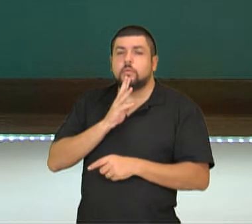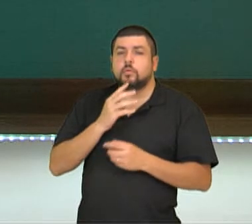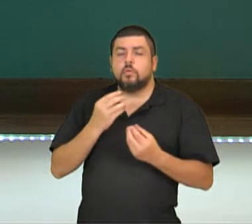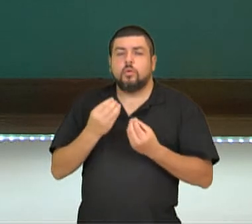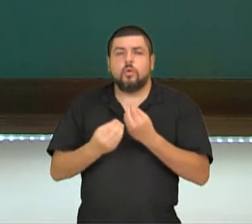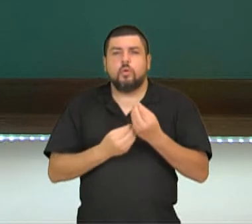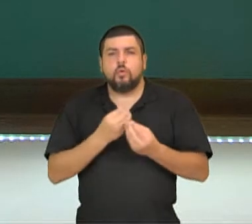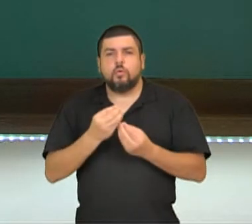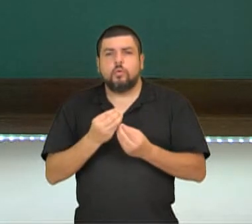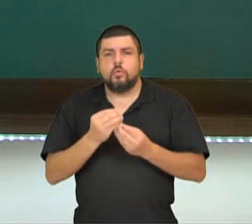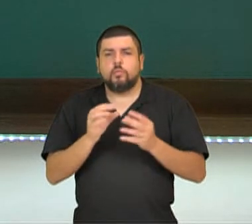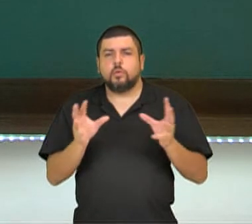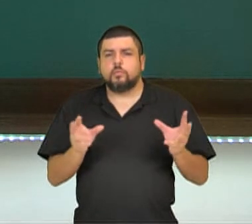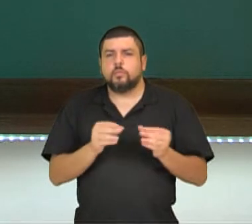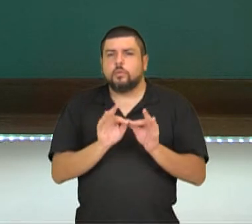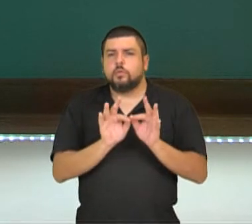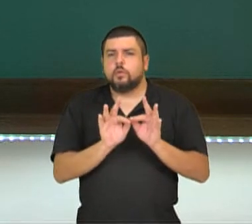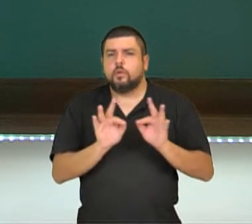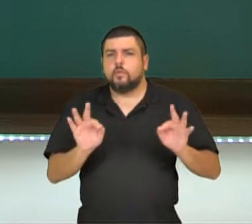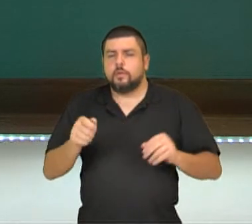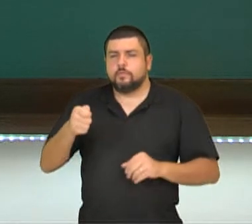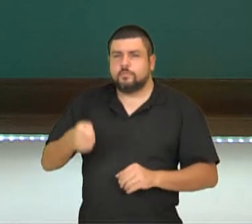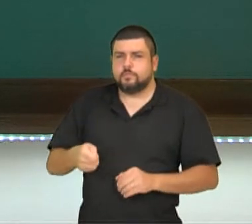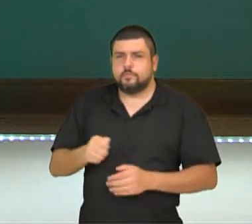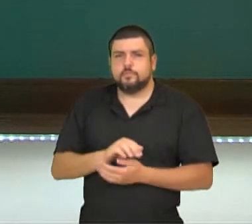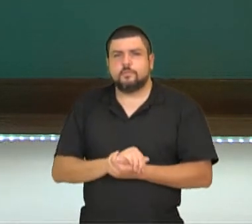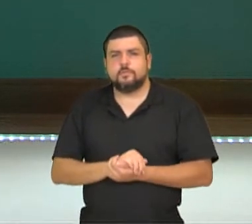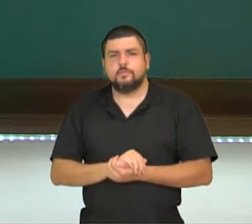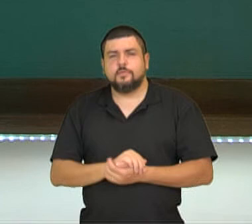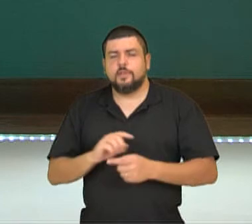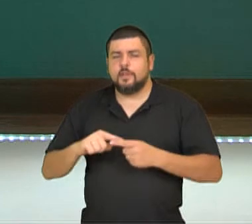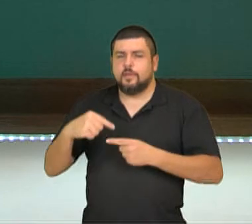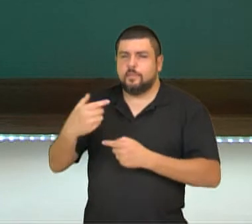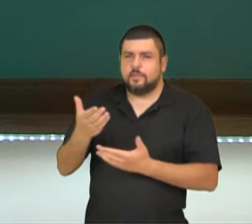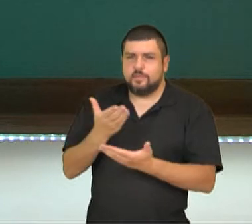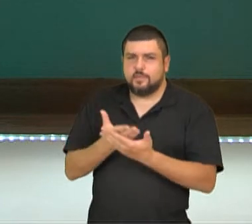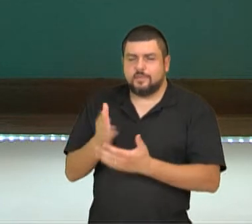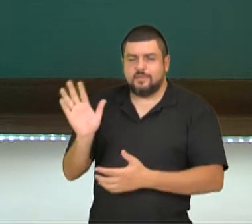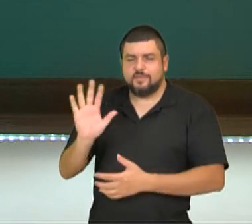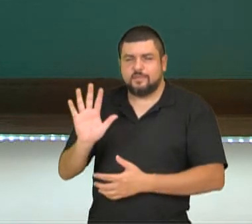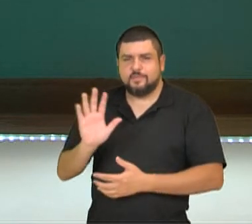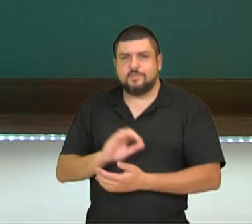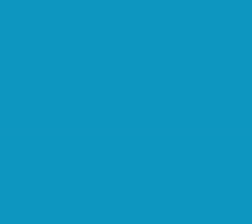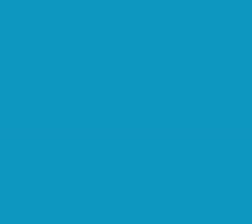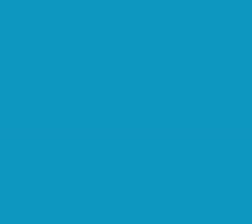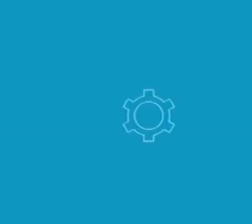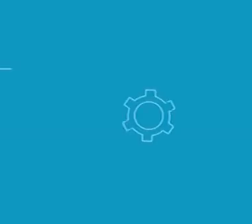orações imperativas. Ok? Hasta la próxima classe!